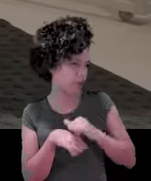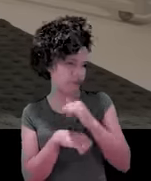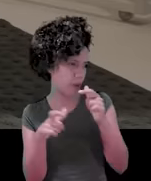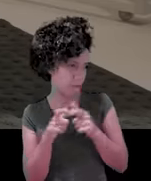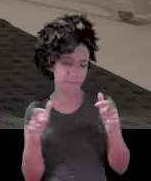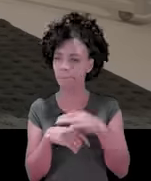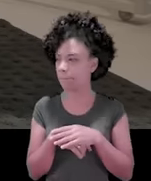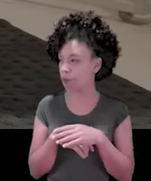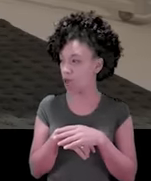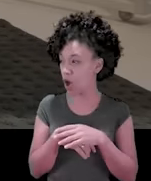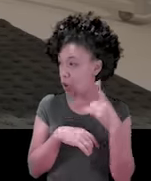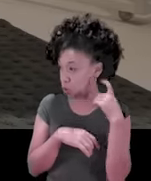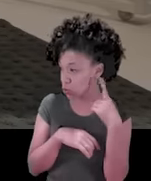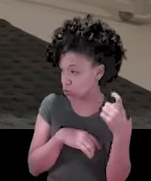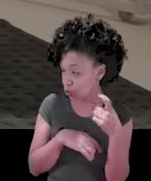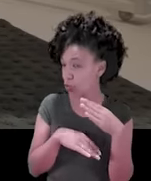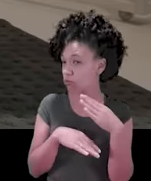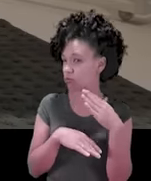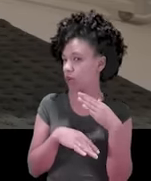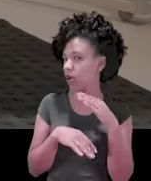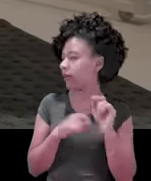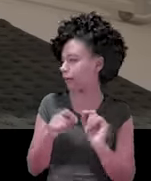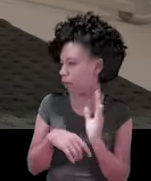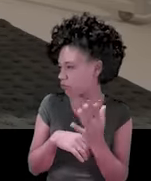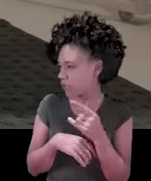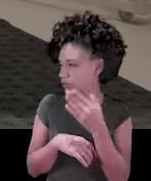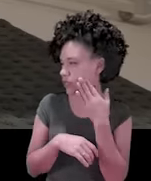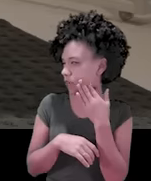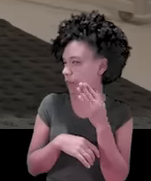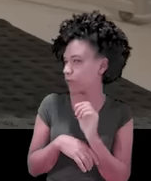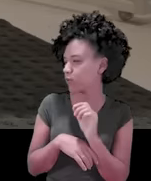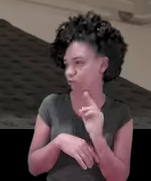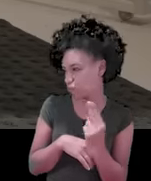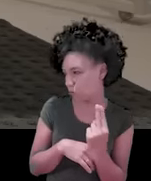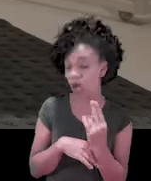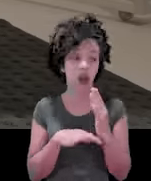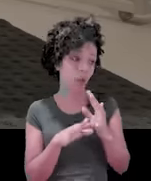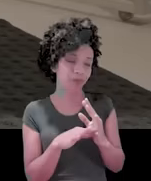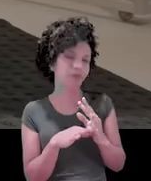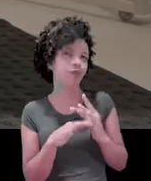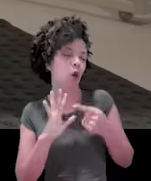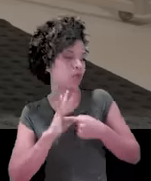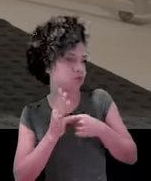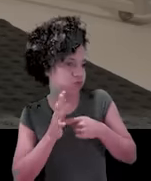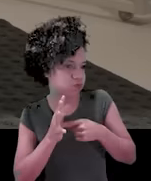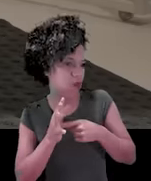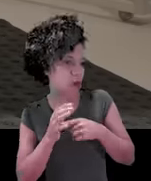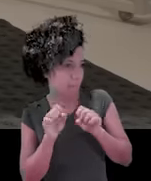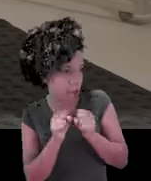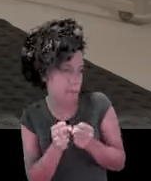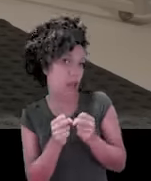maiores né o som que faz é um som que você sabe que não tem jeito é tipo eu queria entender tem algumas assim um outro trabalhar